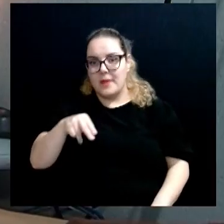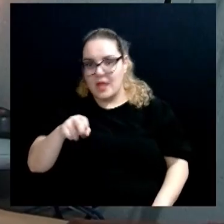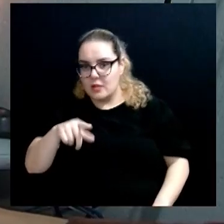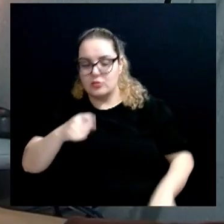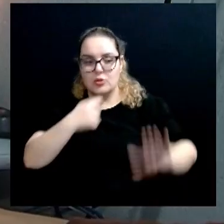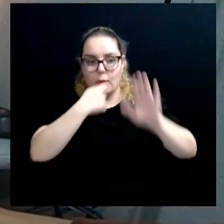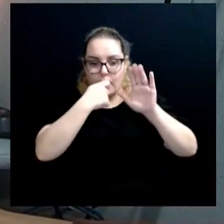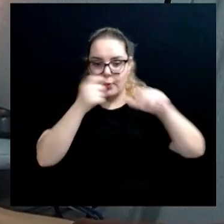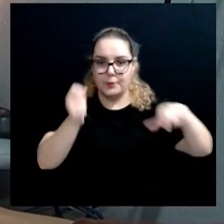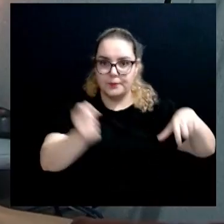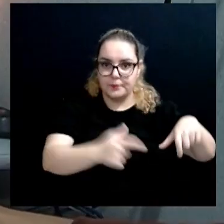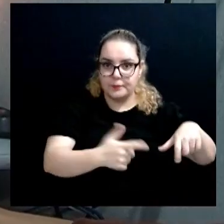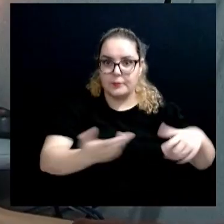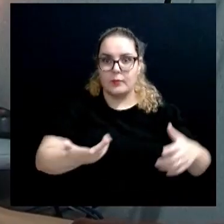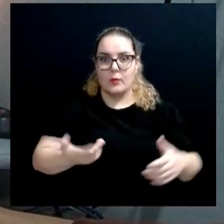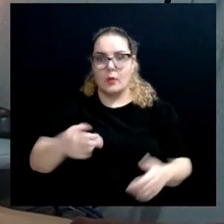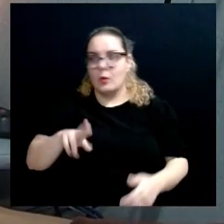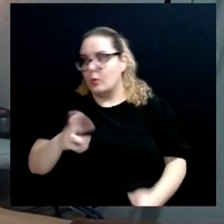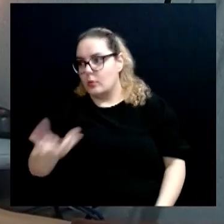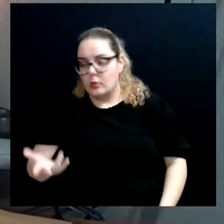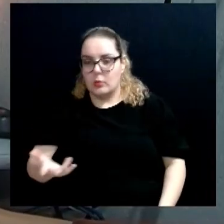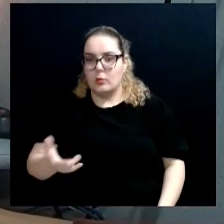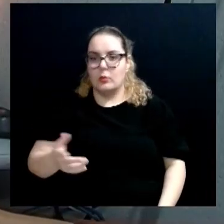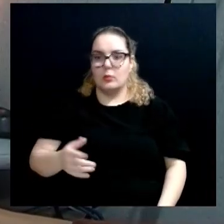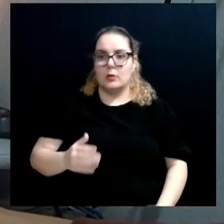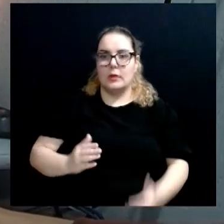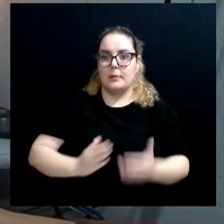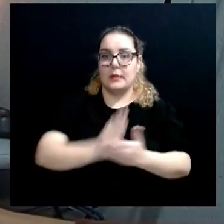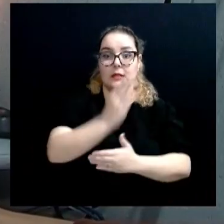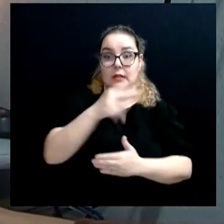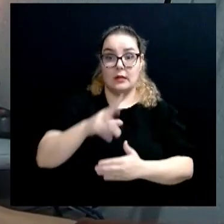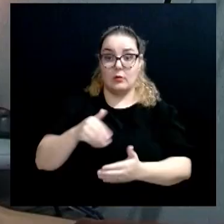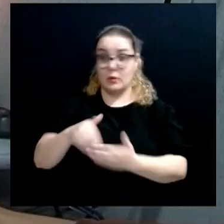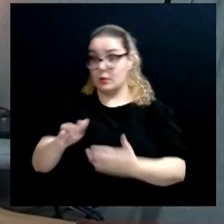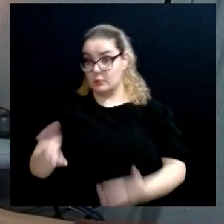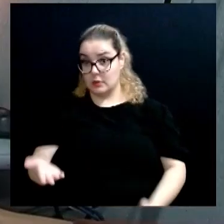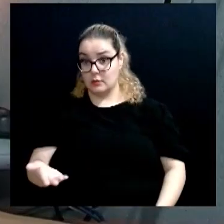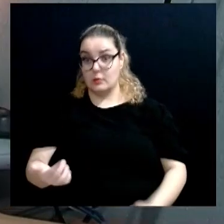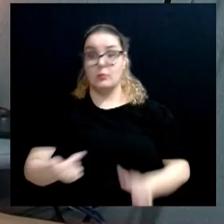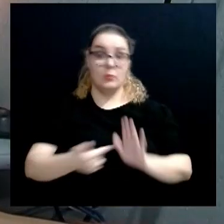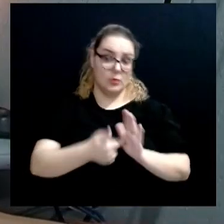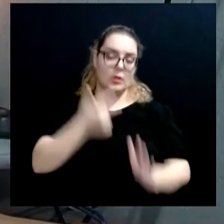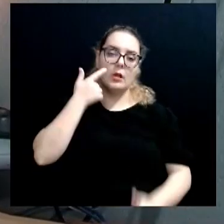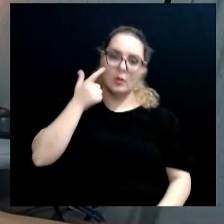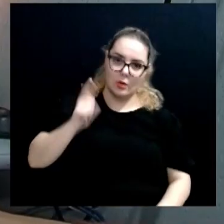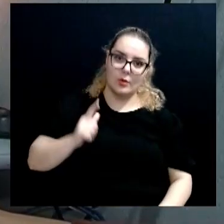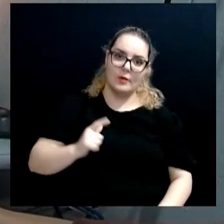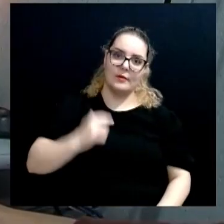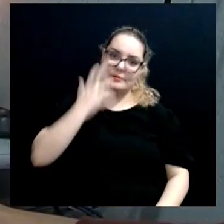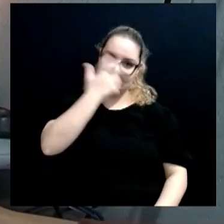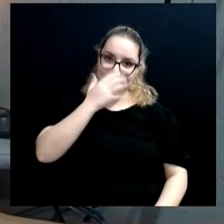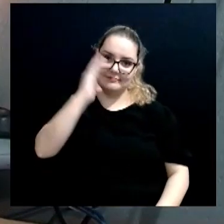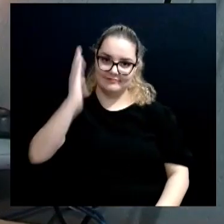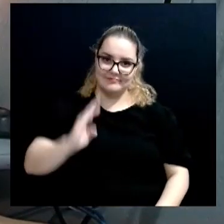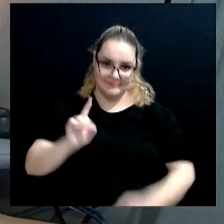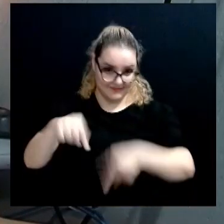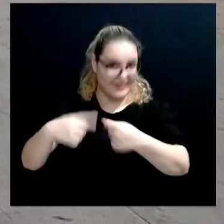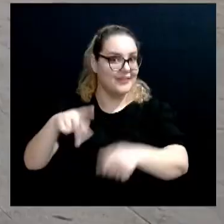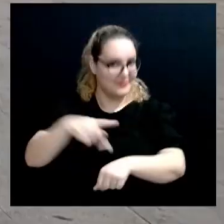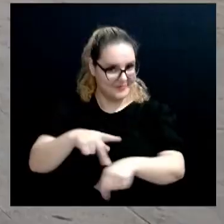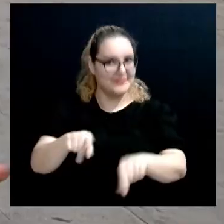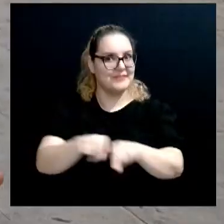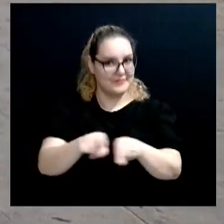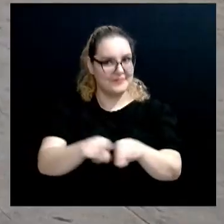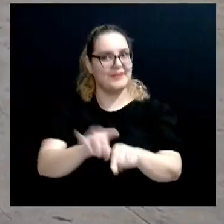que são para classificação, mostrando que, lógico, a paixão do brasileiro é grande, mas outros países também acontece a mesma